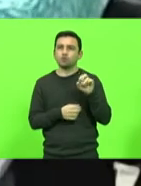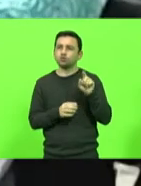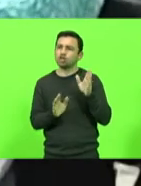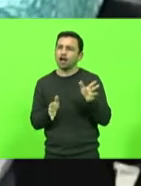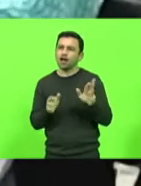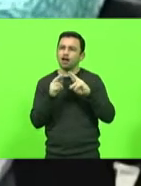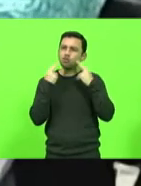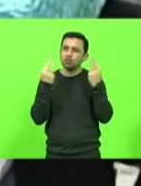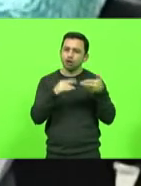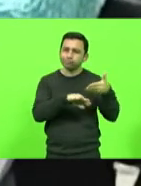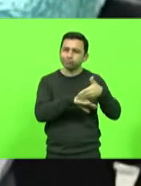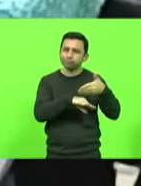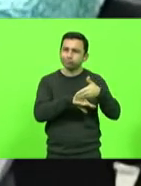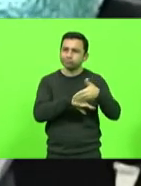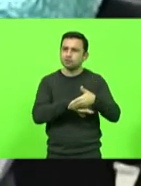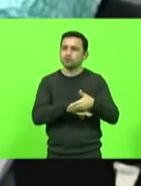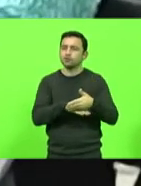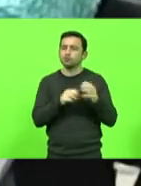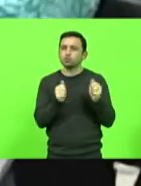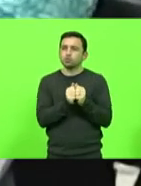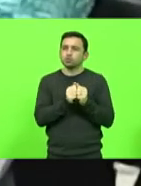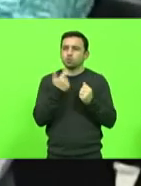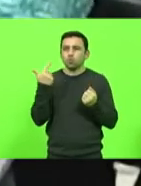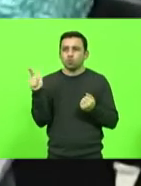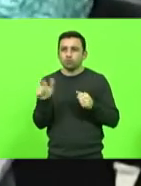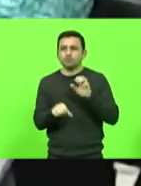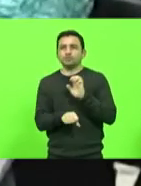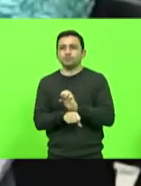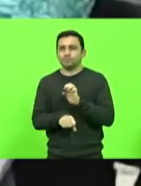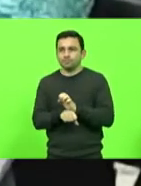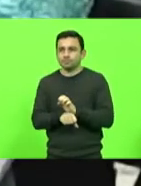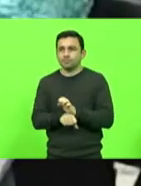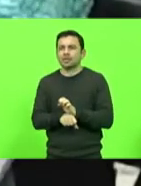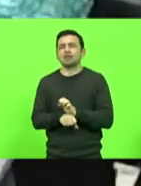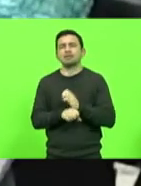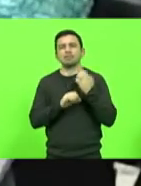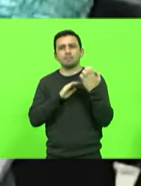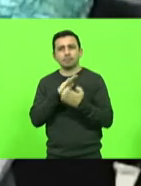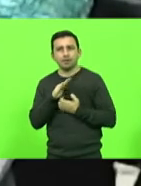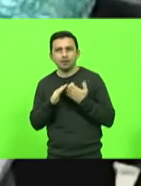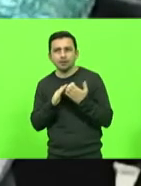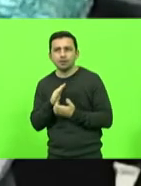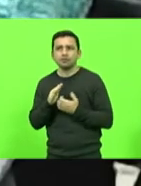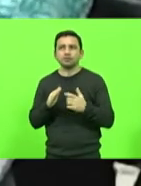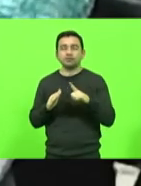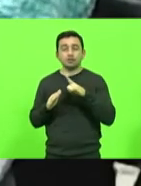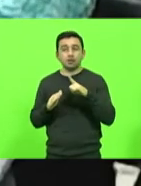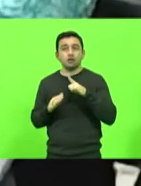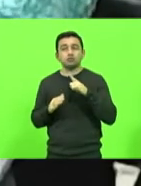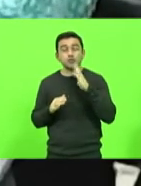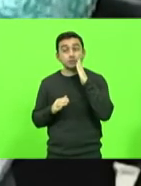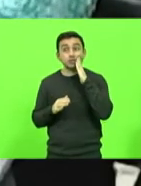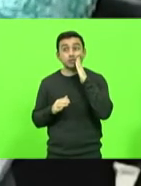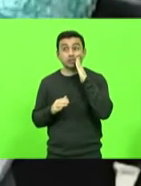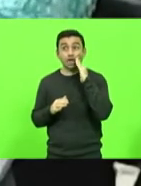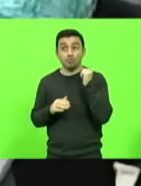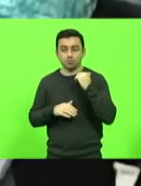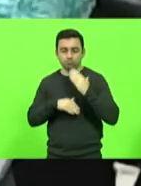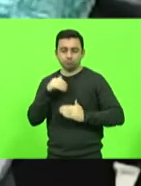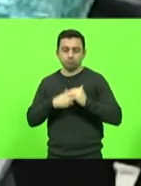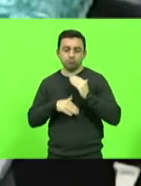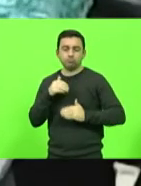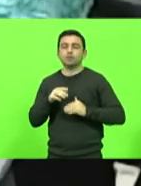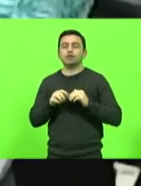nós fizemos, né, com outros estados e com empresas que já têm a expertise nesse sistema para assistência